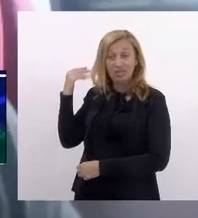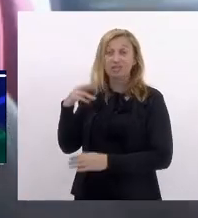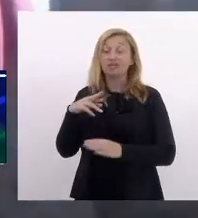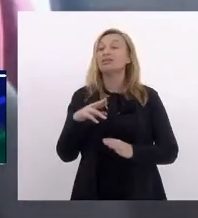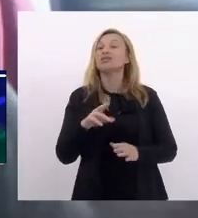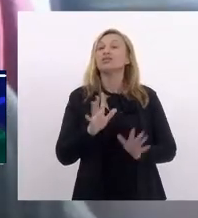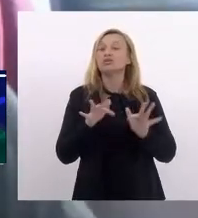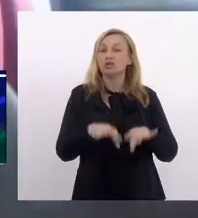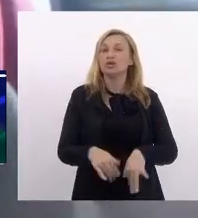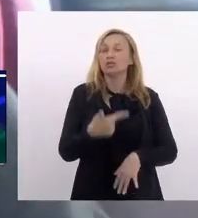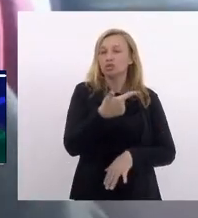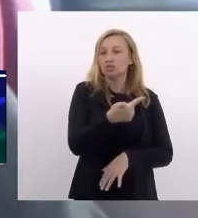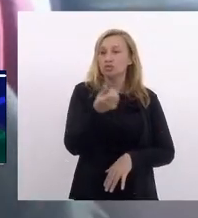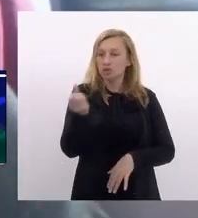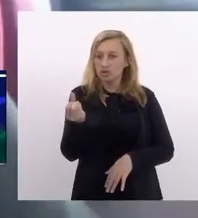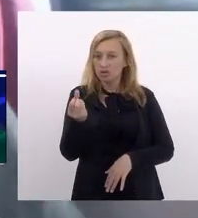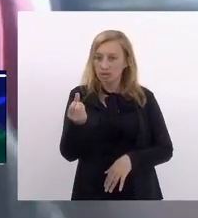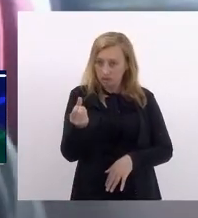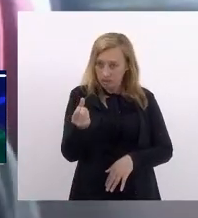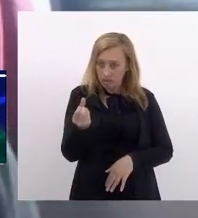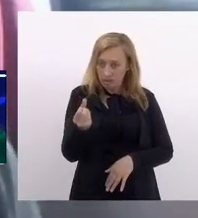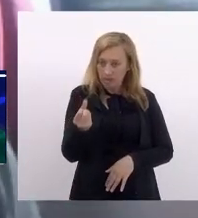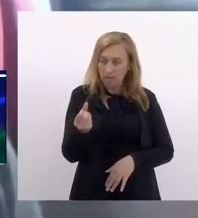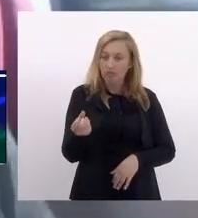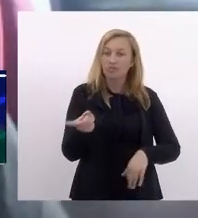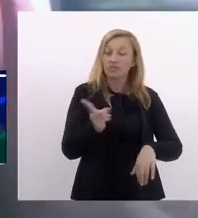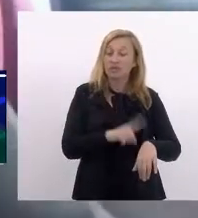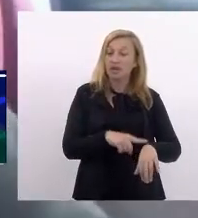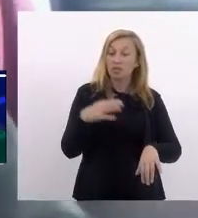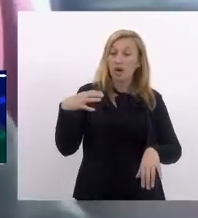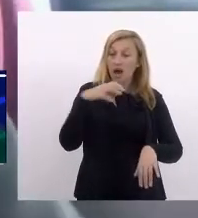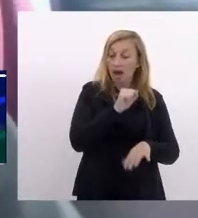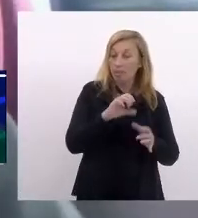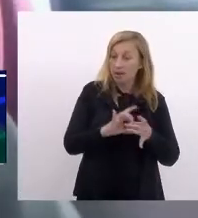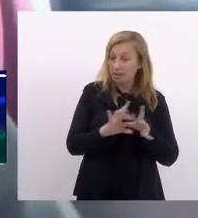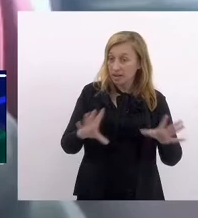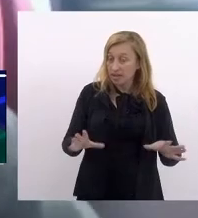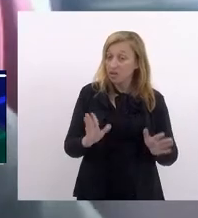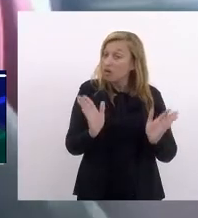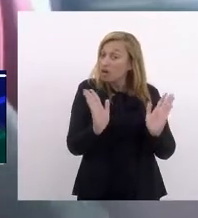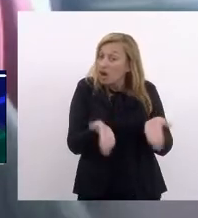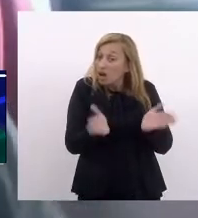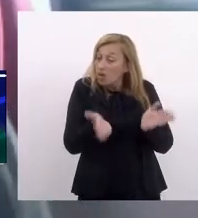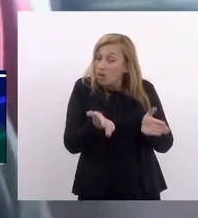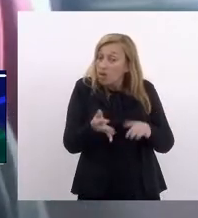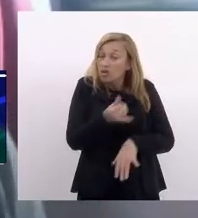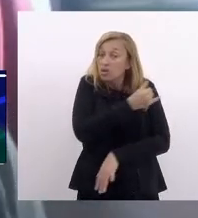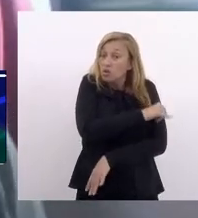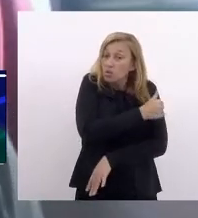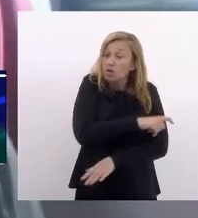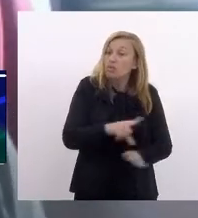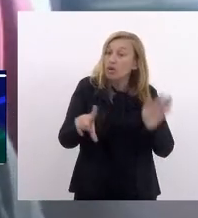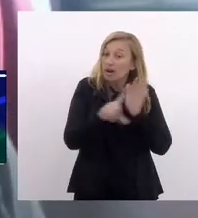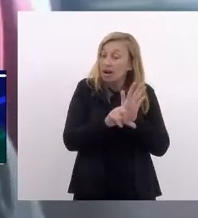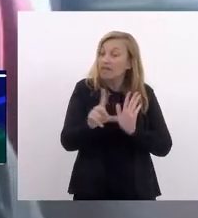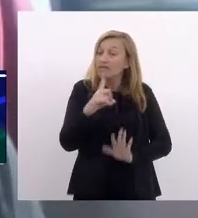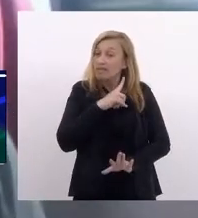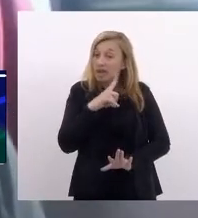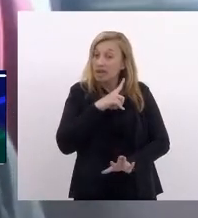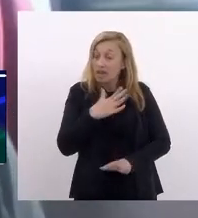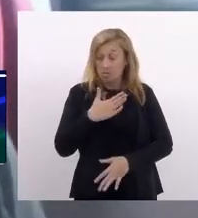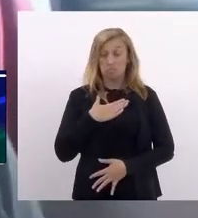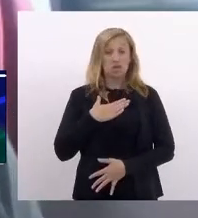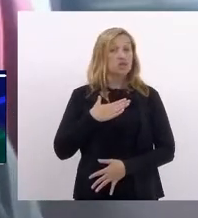2006, na LP e na LI, dada em tempo recorde, e faltam agora, que o Rio tem uma lei pioneira de